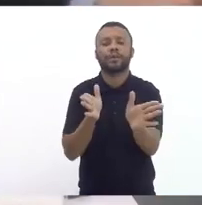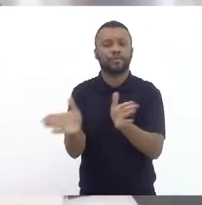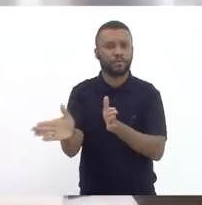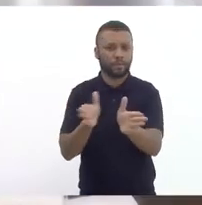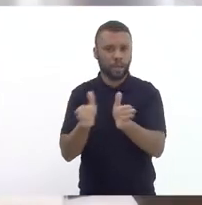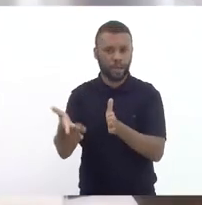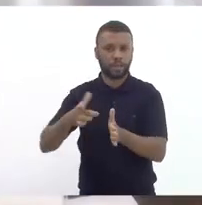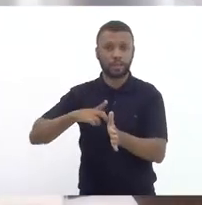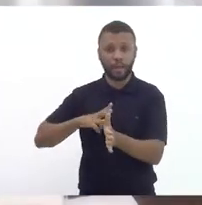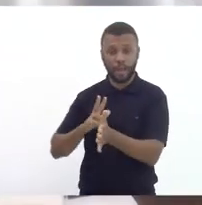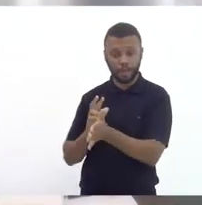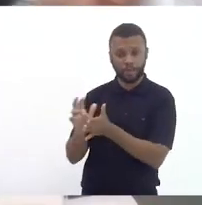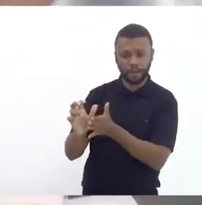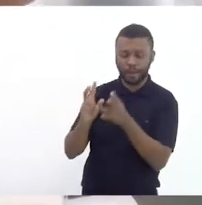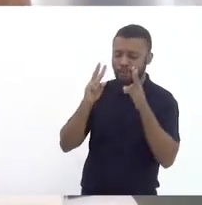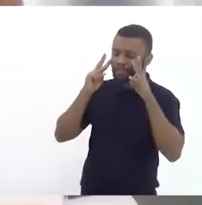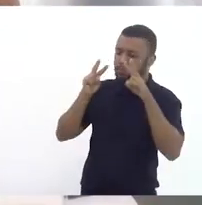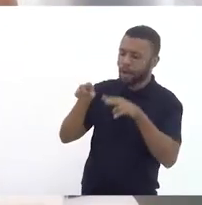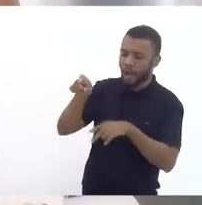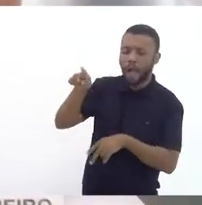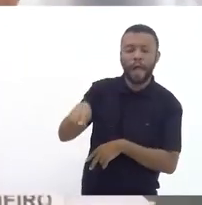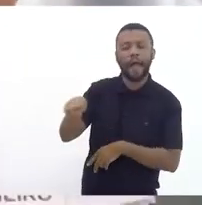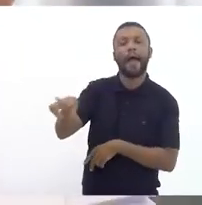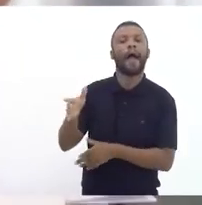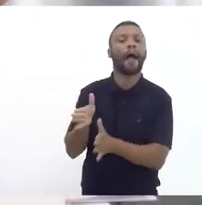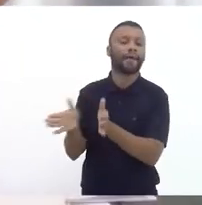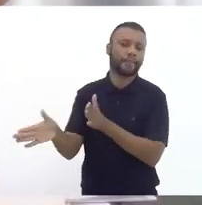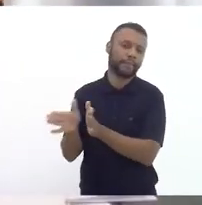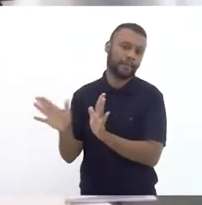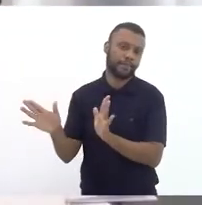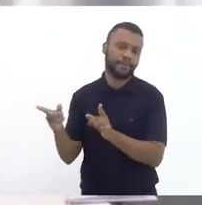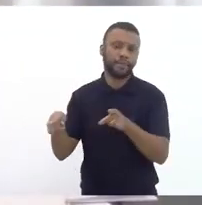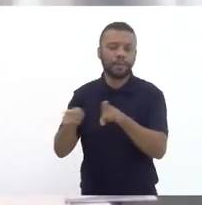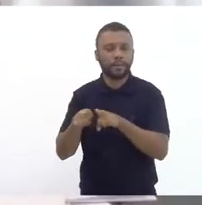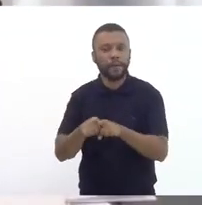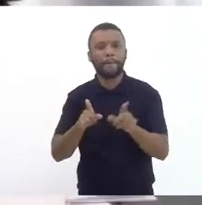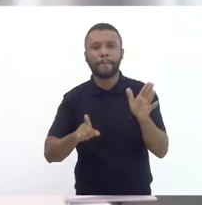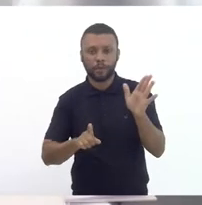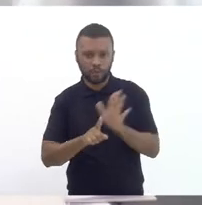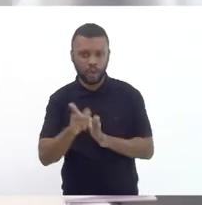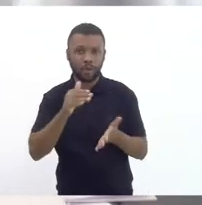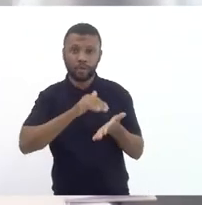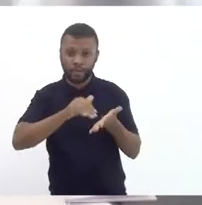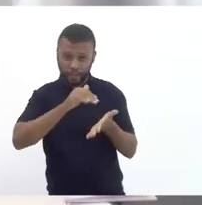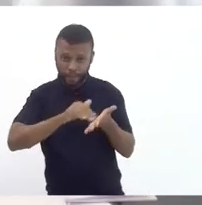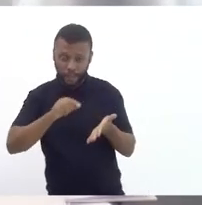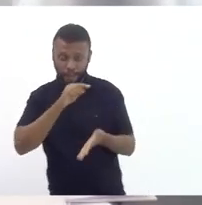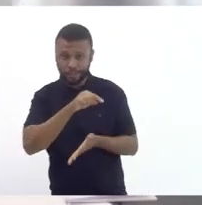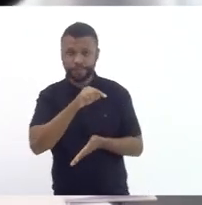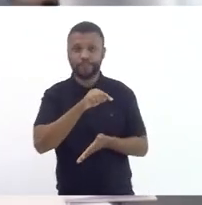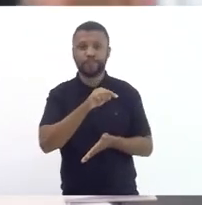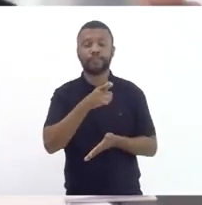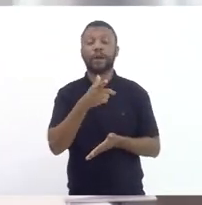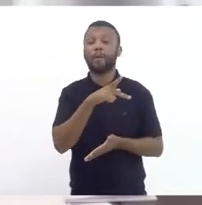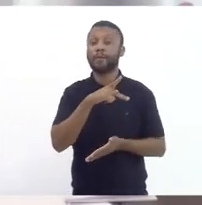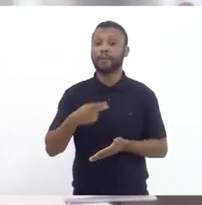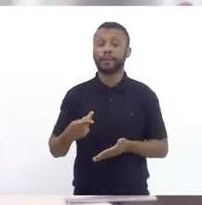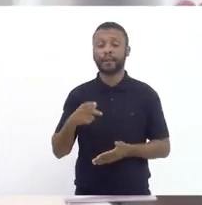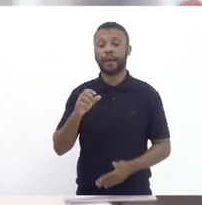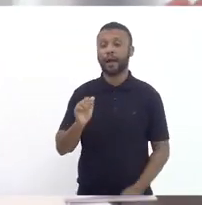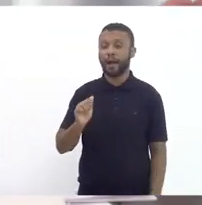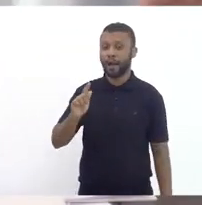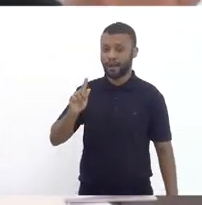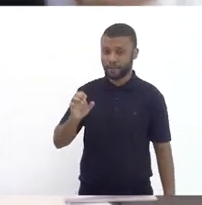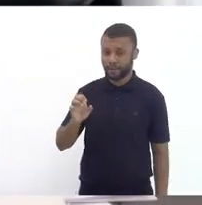as considere acessíveis? E perguntar ao secretário que estava ausente nesse momento, o presidente da Getrans me disse que,